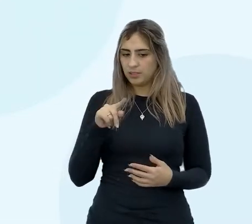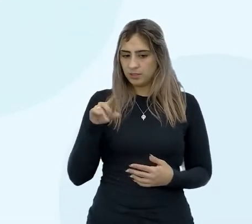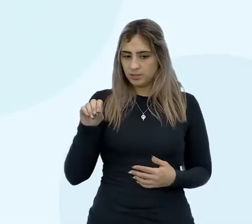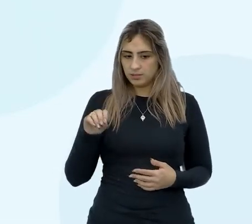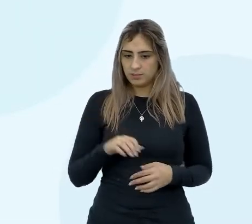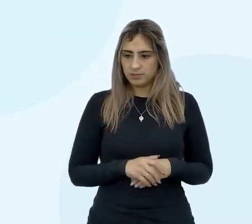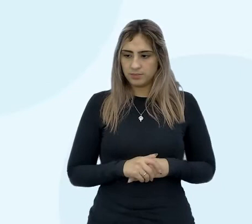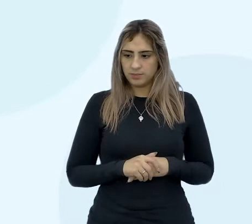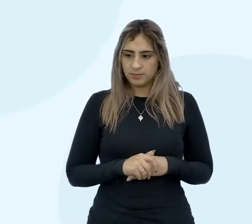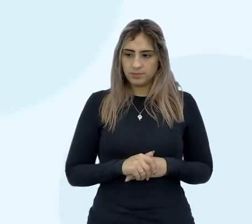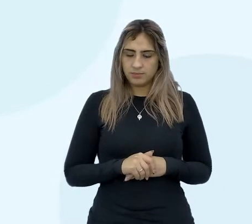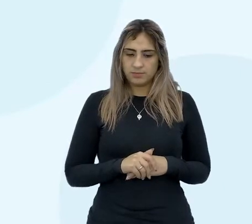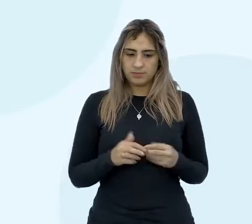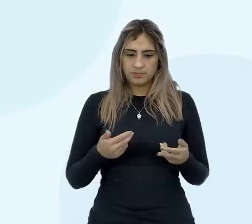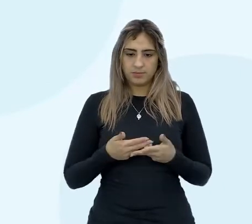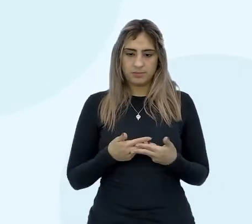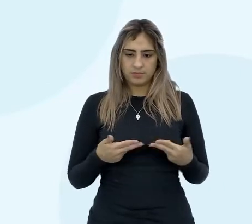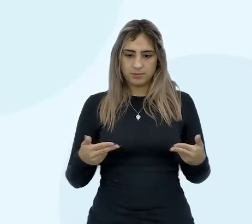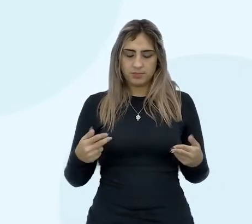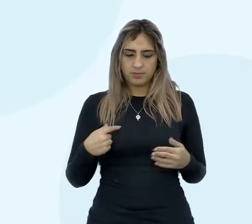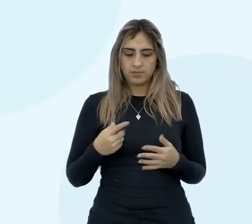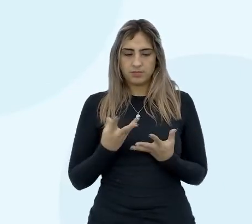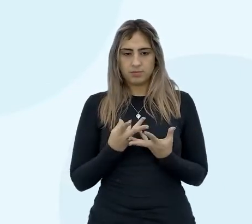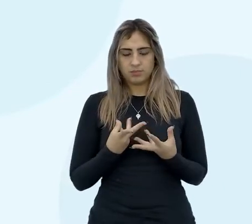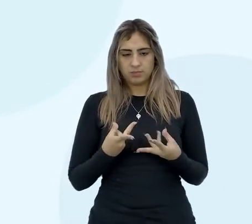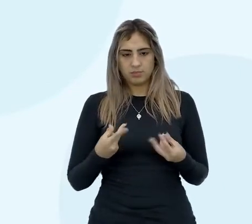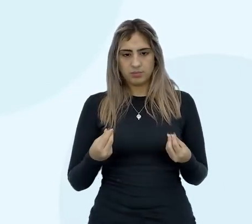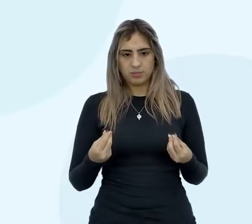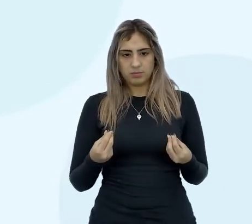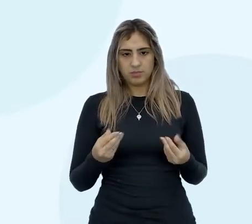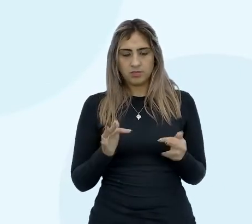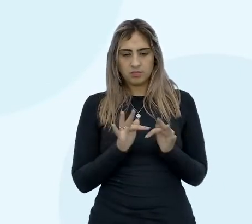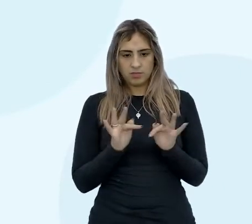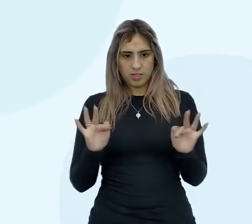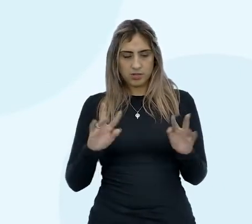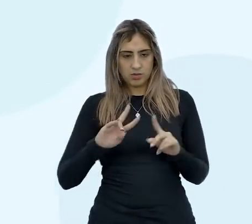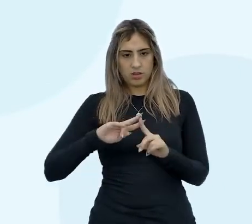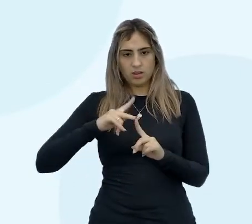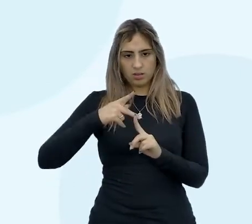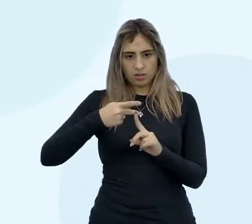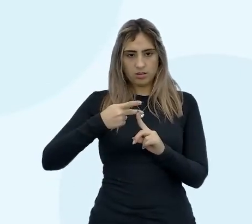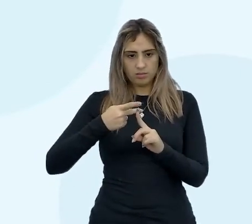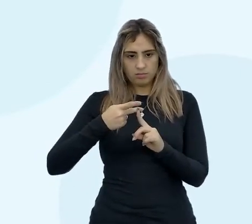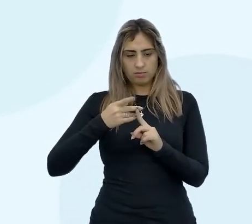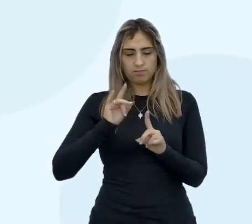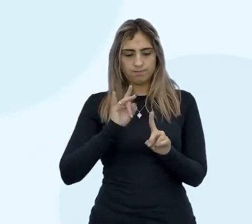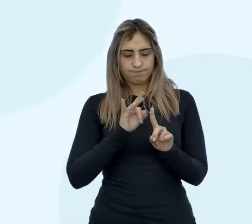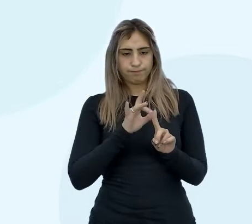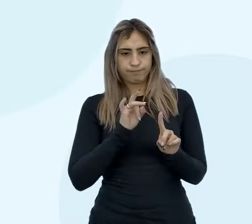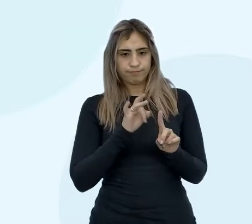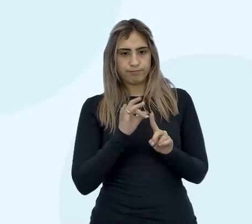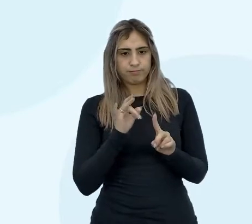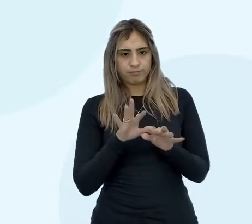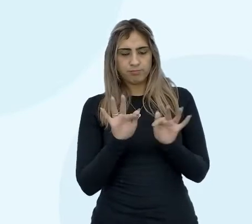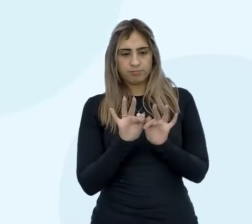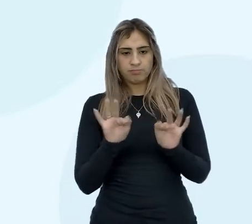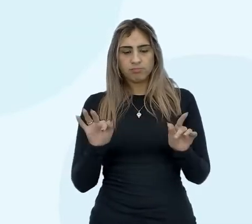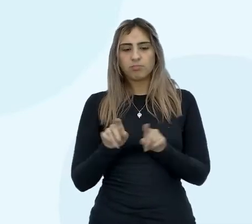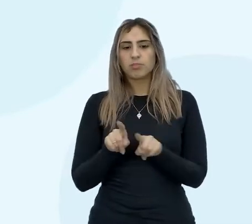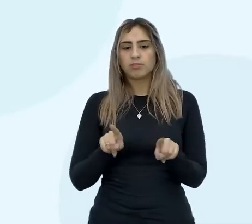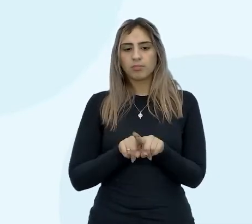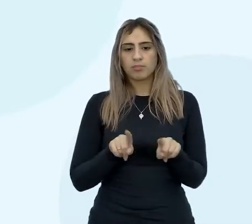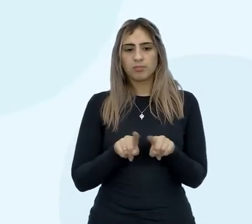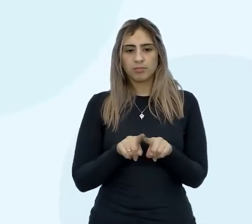flotação, levigação, ventilação, dissolução fracionada, cristalização fracionada ou também chamada